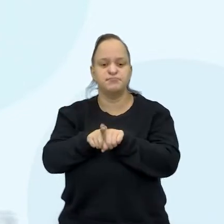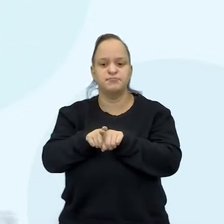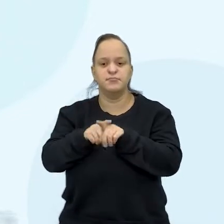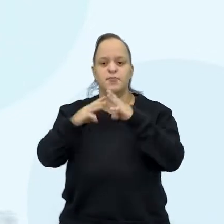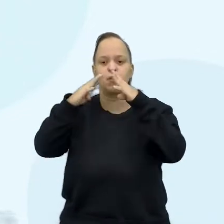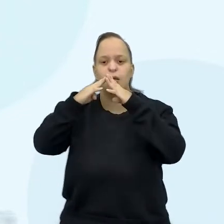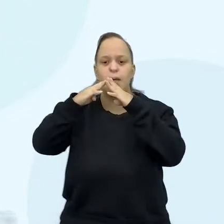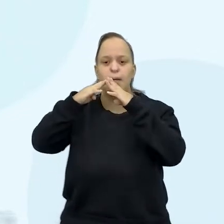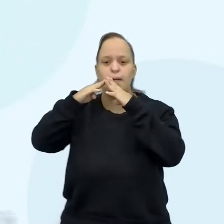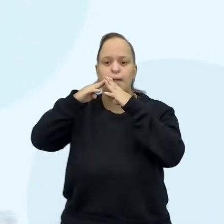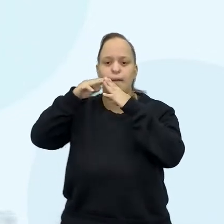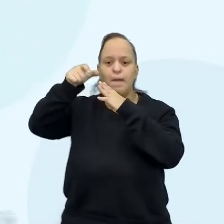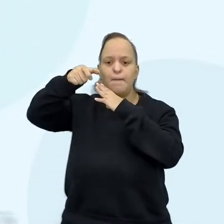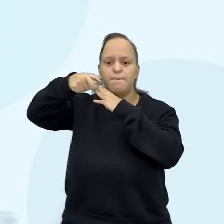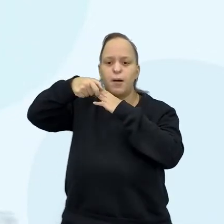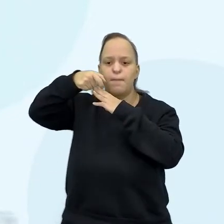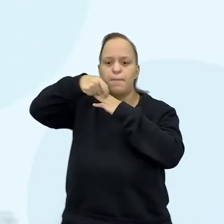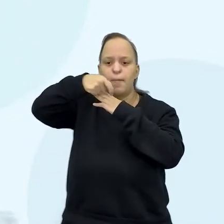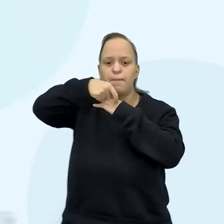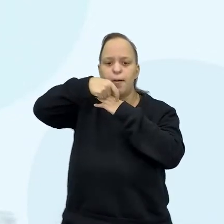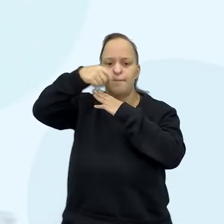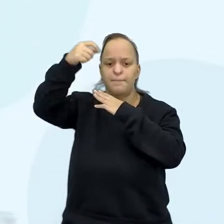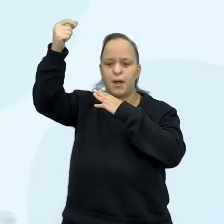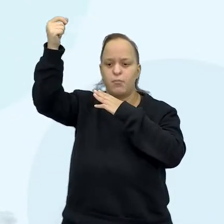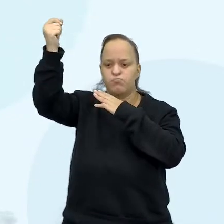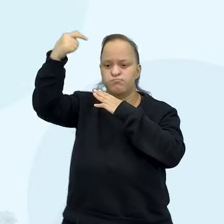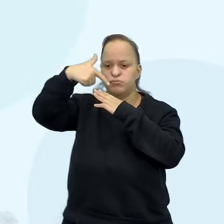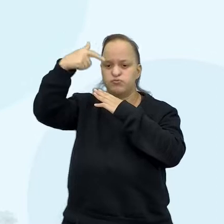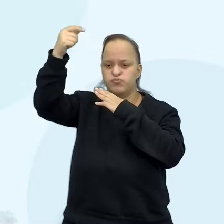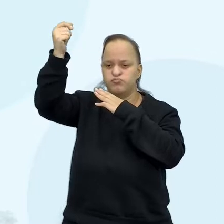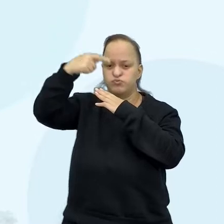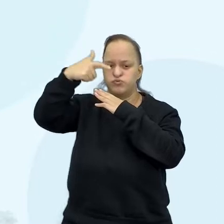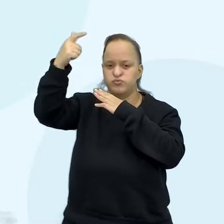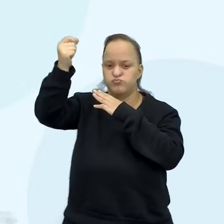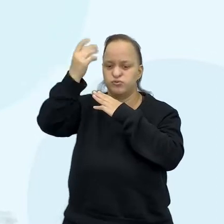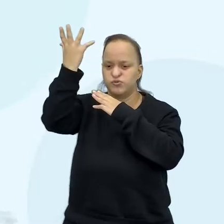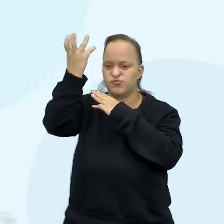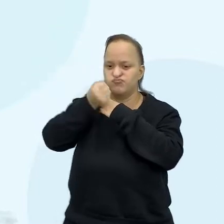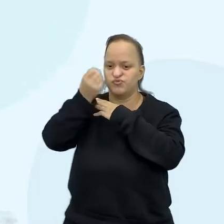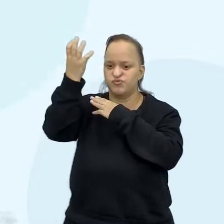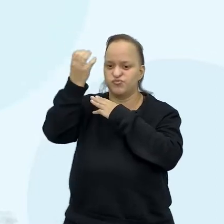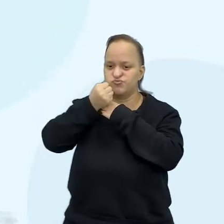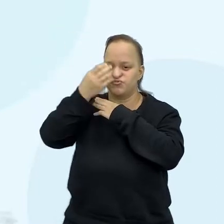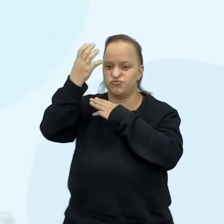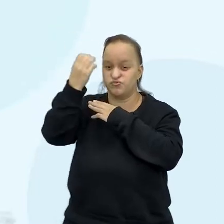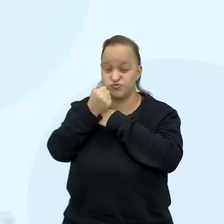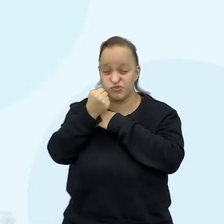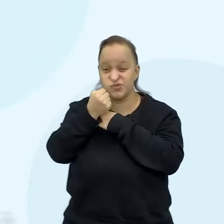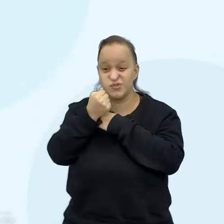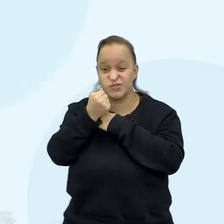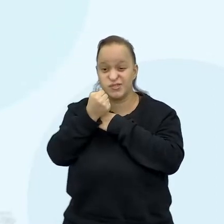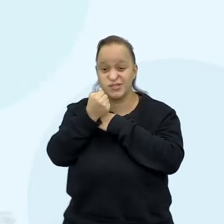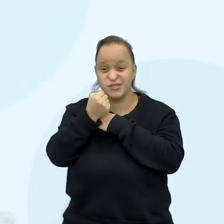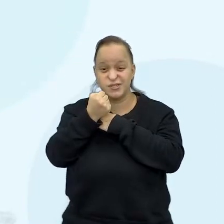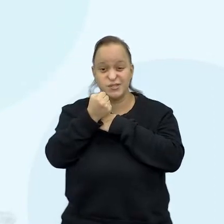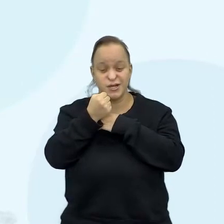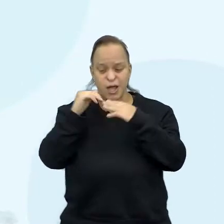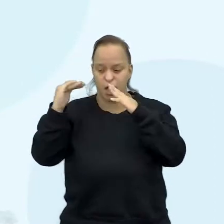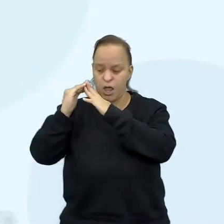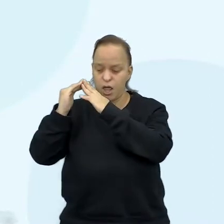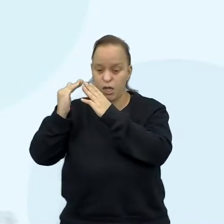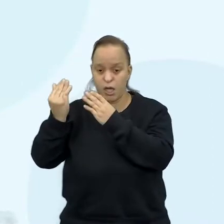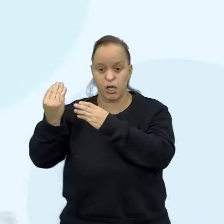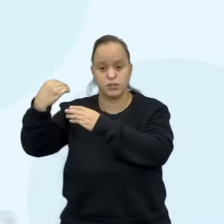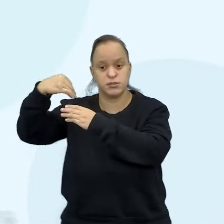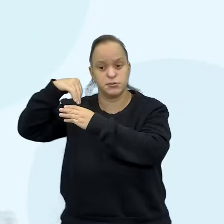uma vez que eu já tenho placa fotovoltaica, fica simples colocar o aquecedor, cisterna para captação das